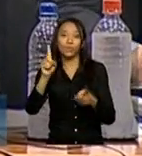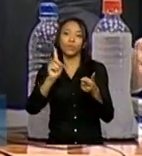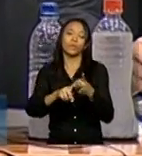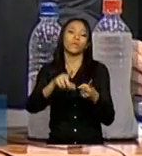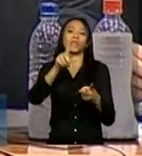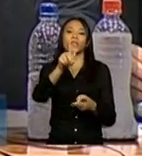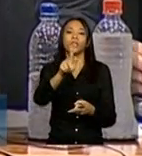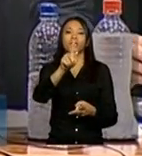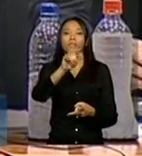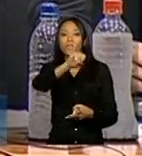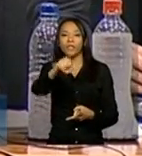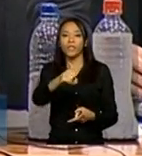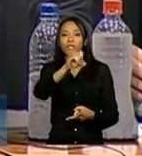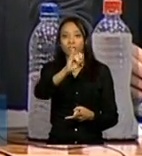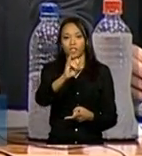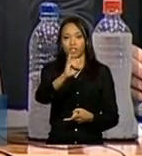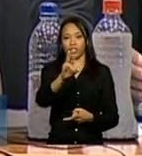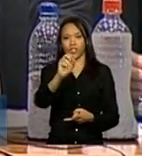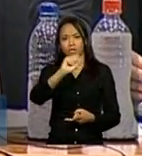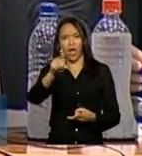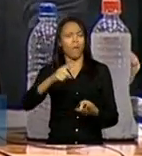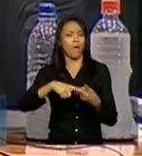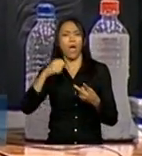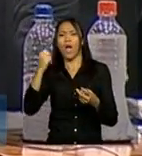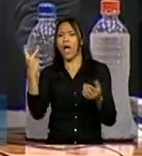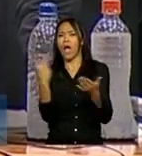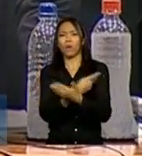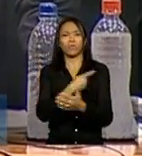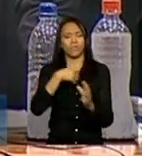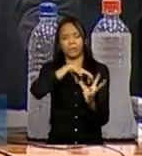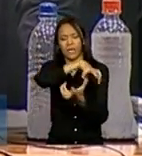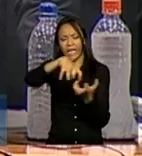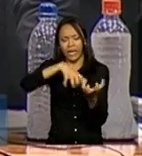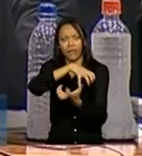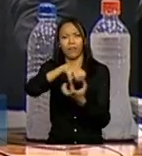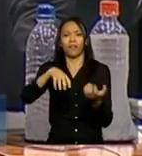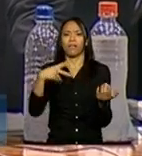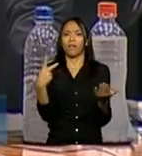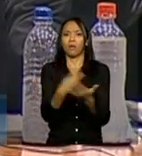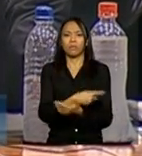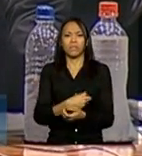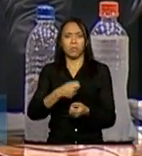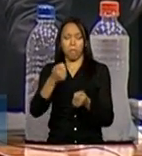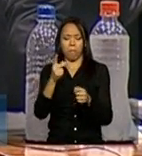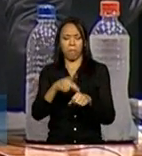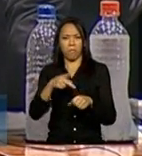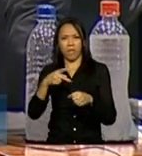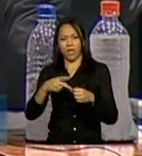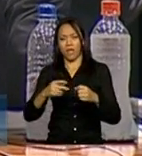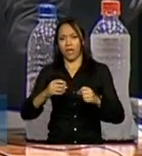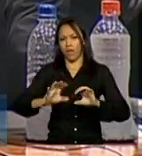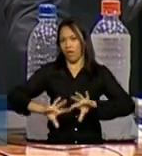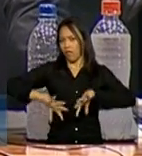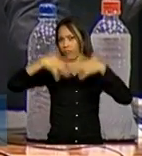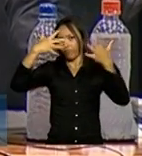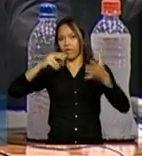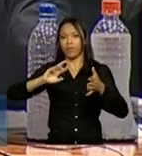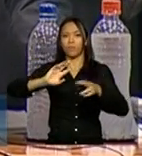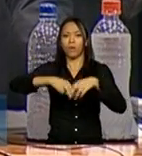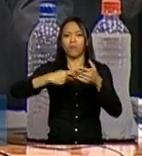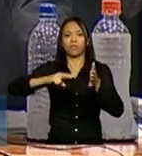dos acampamentos, depredação, isso, aquilo. Esse foi um dos motivos que, de algum modo, atrasaram